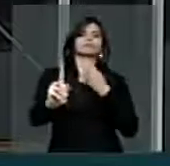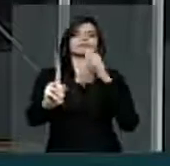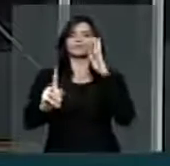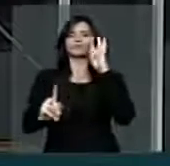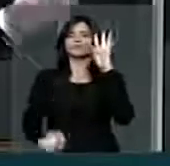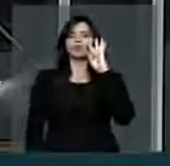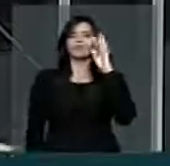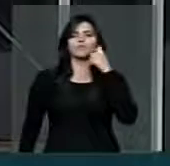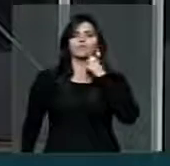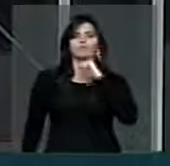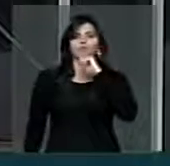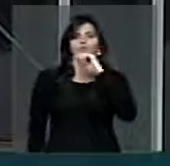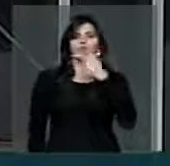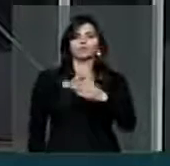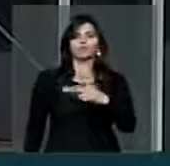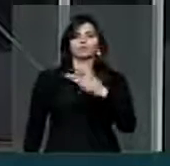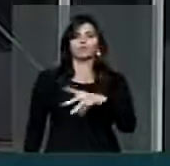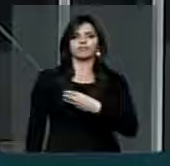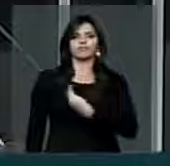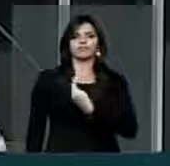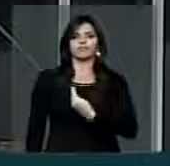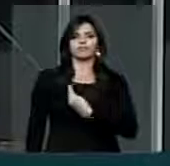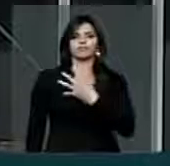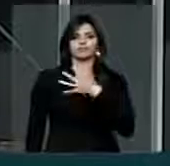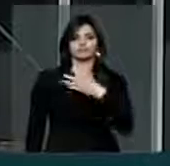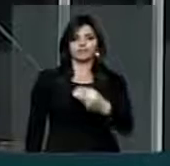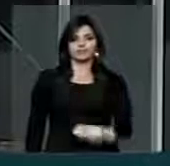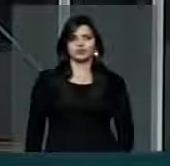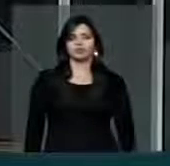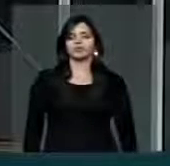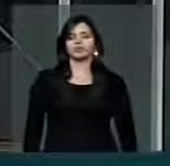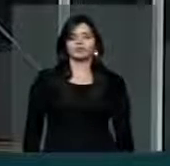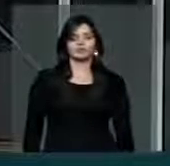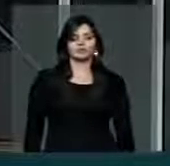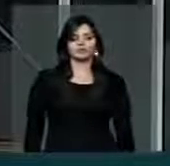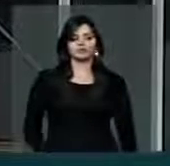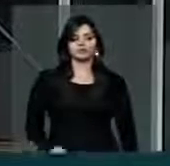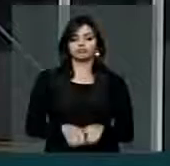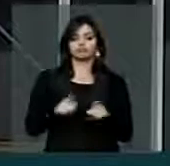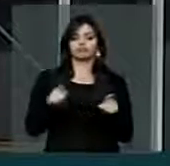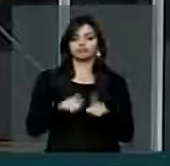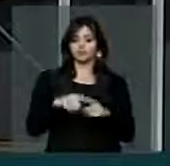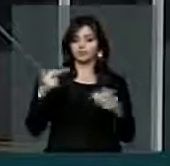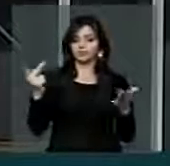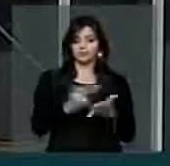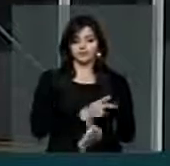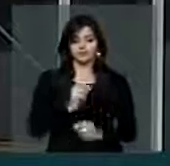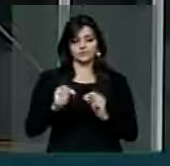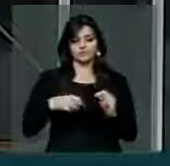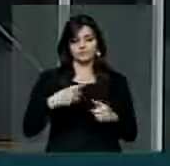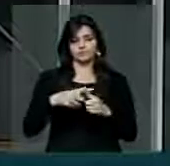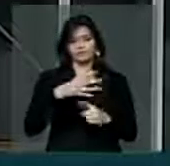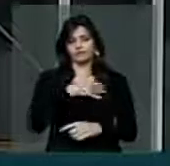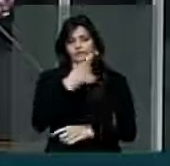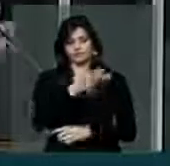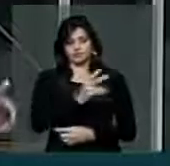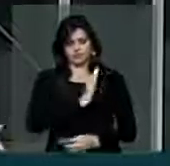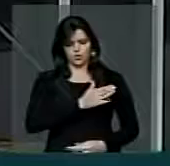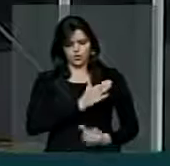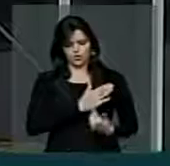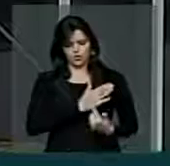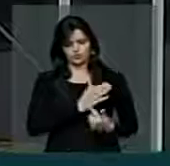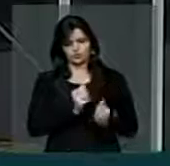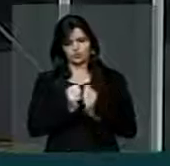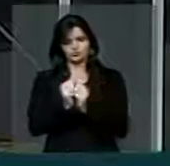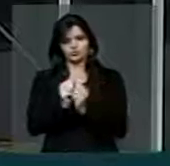sonhos que ela idealizou para ele, por mais que o levem para longe daquilo que ela em seu coração